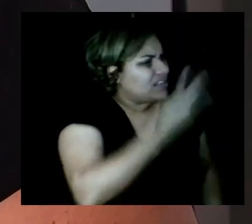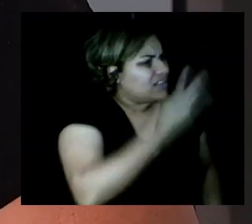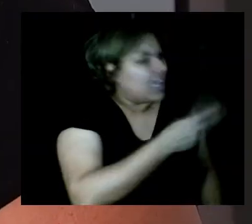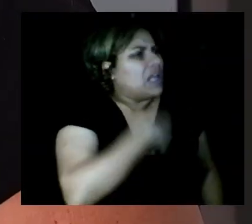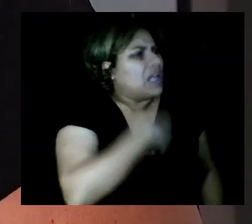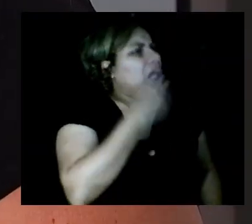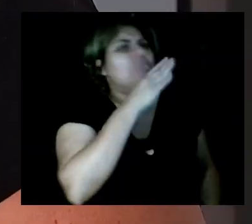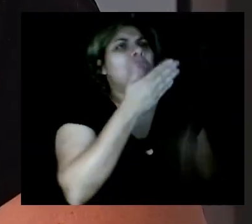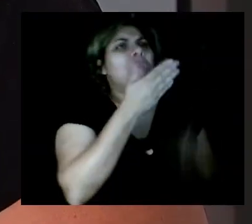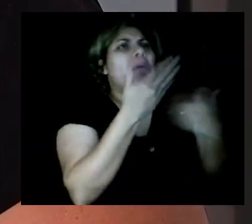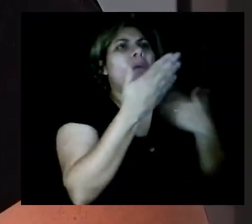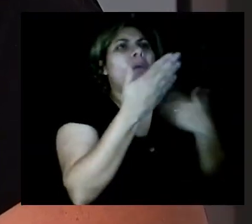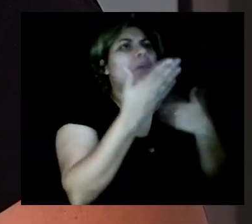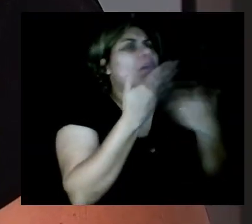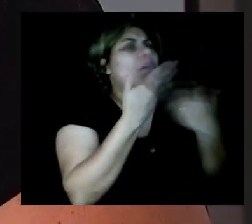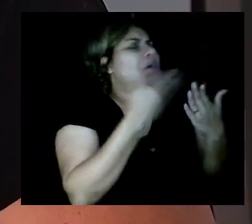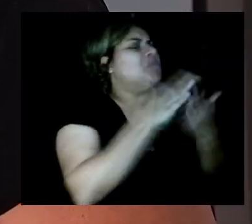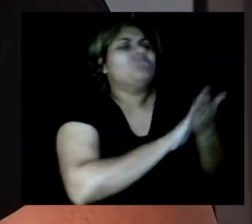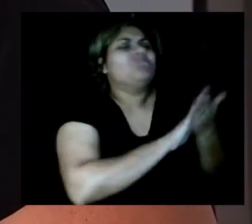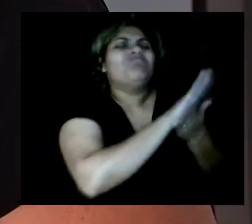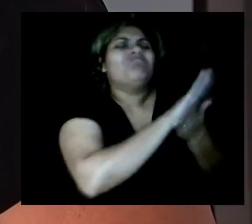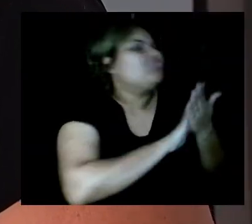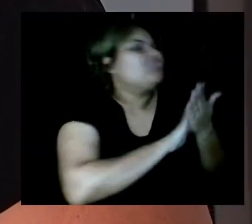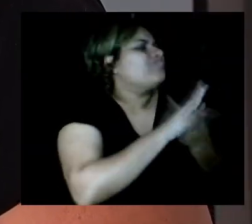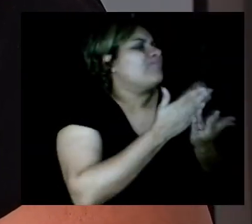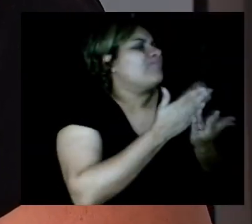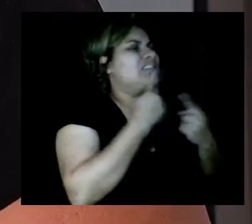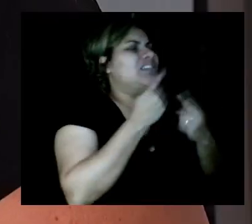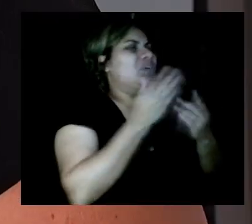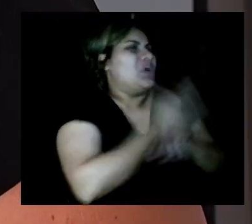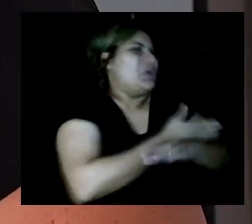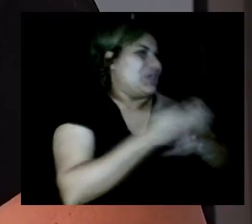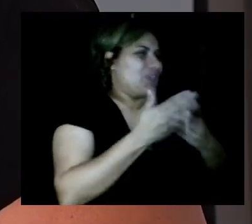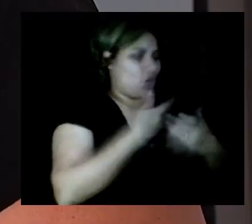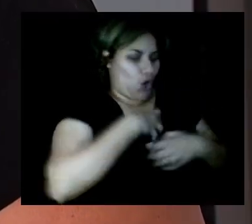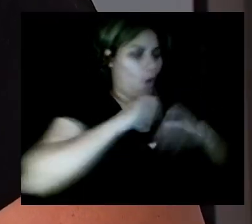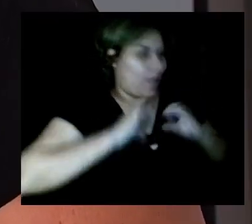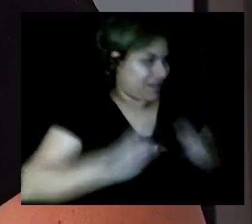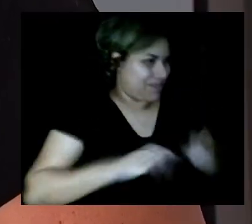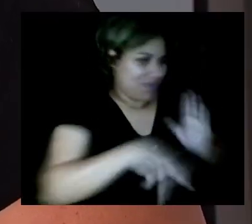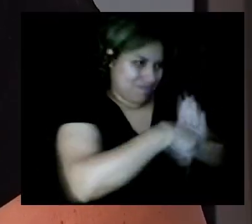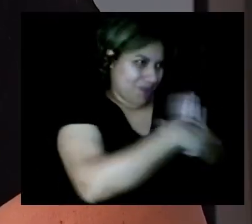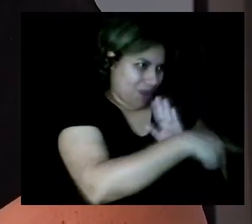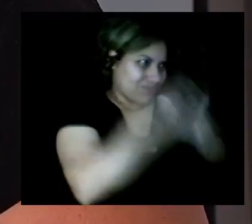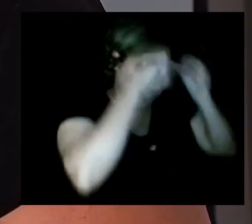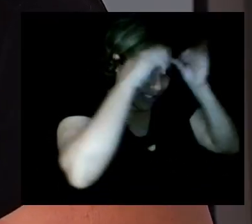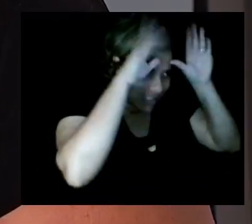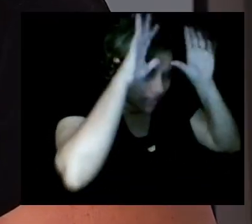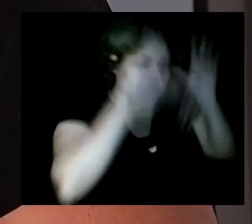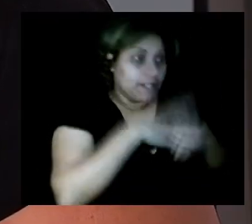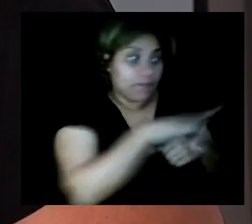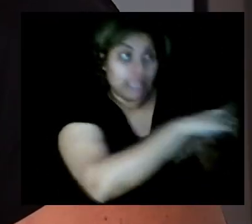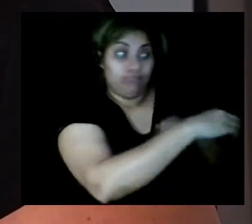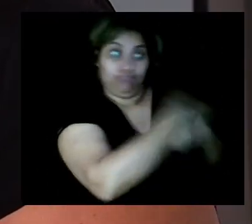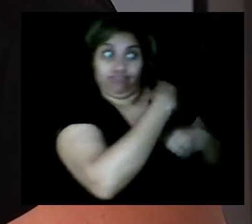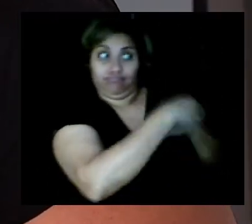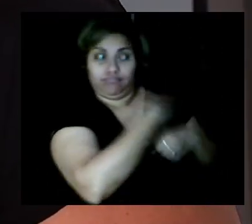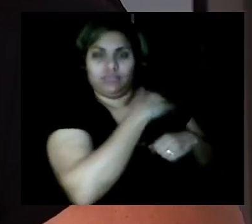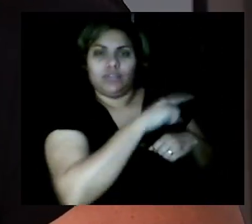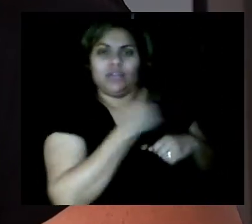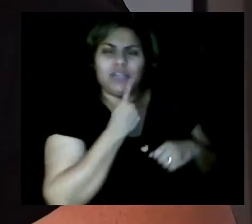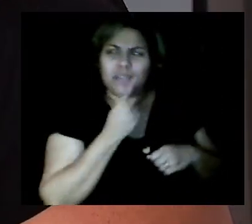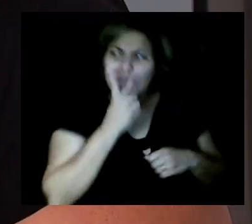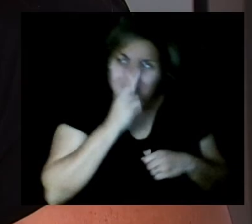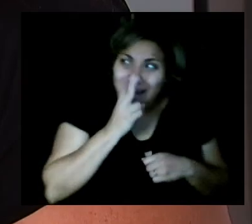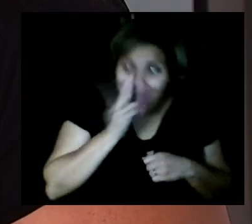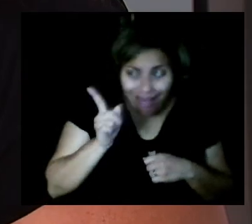E bati a cabeça e fomos orientados a buscar terapia para fazer suspeita de autismo. Aí o mundo desaba,